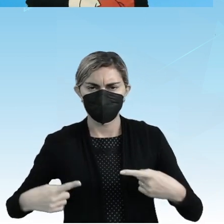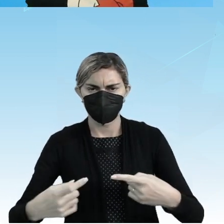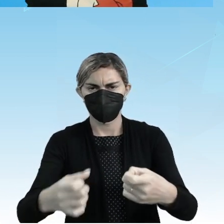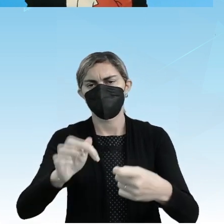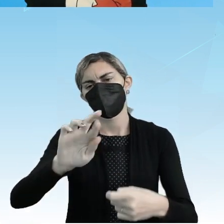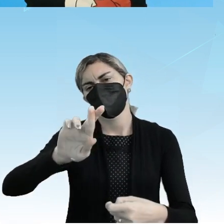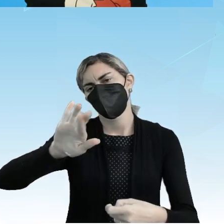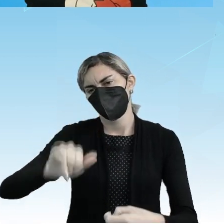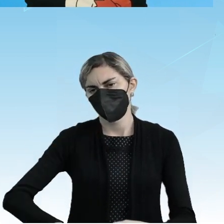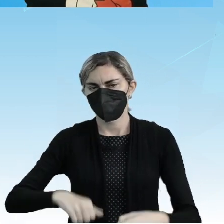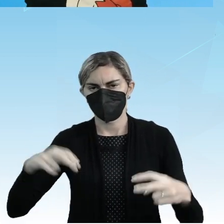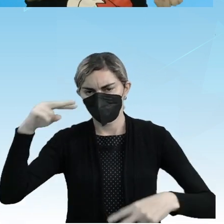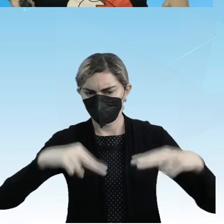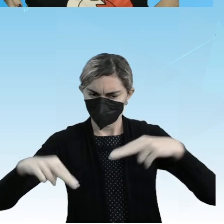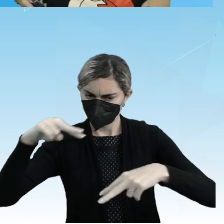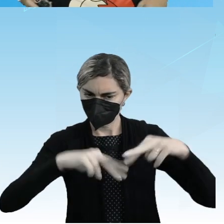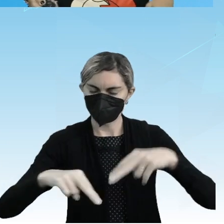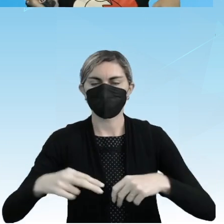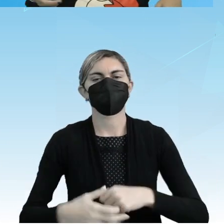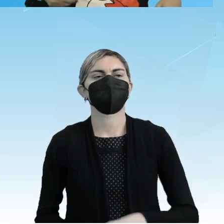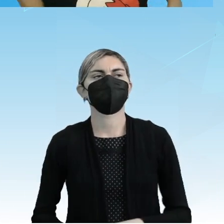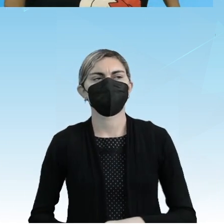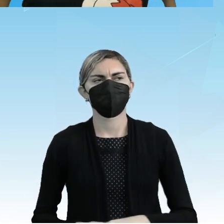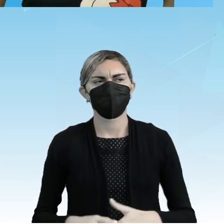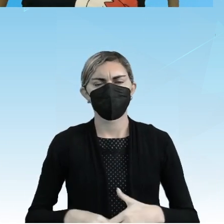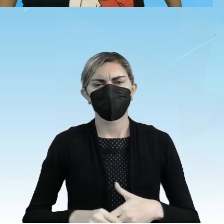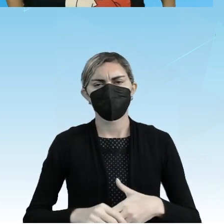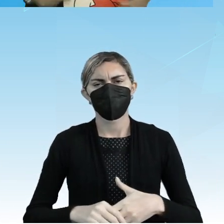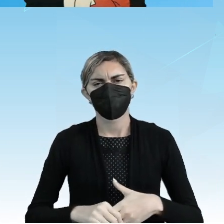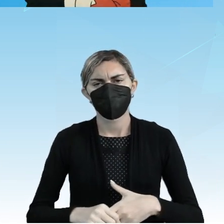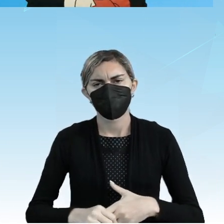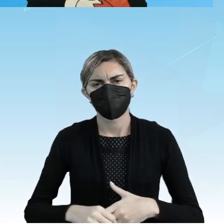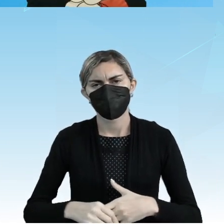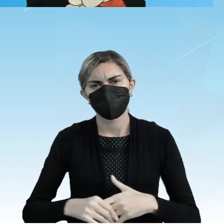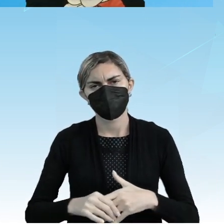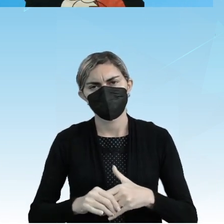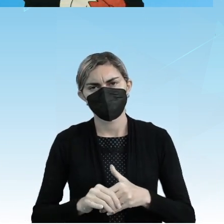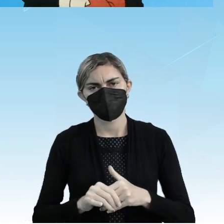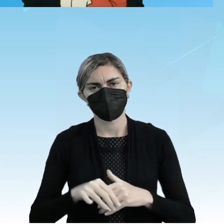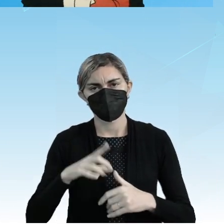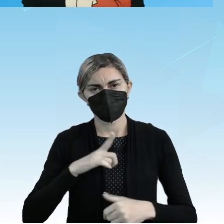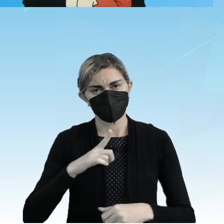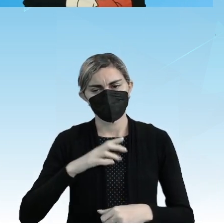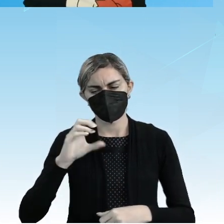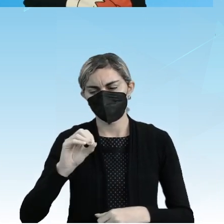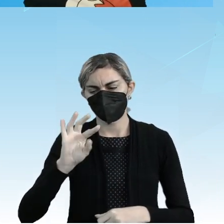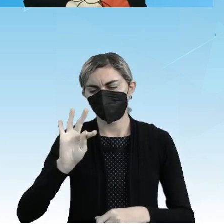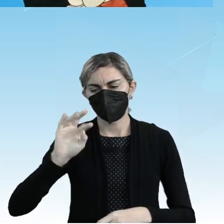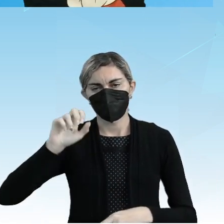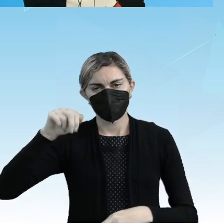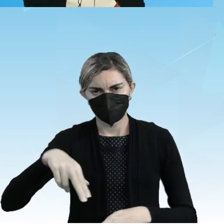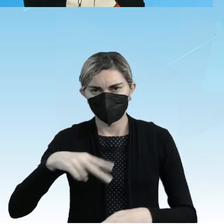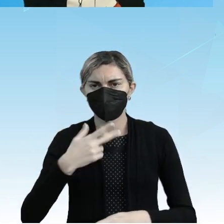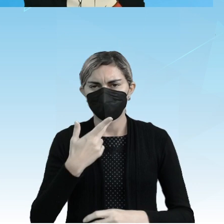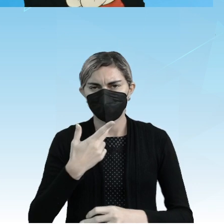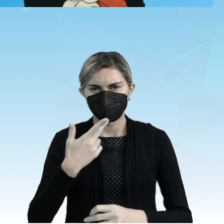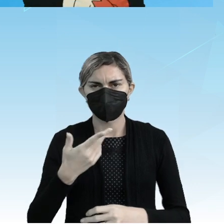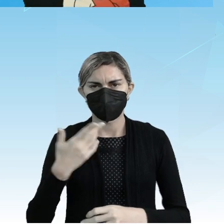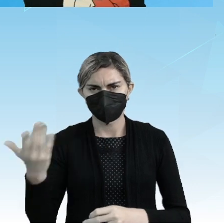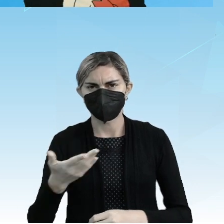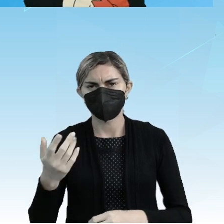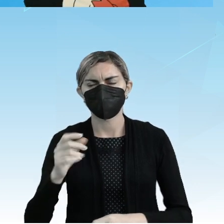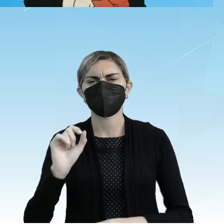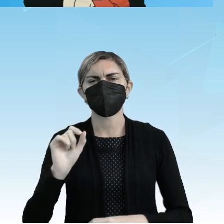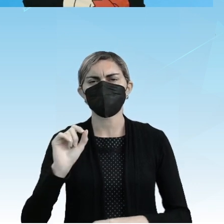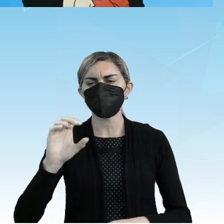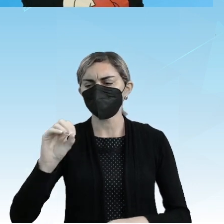dois senhores assim olhando assim, tá? Então, teve a OTAN, tão falado ultimamente a OTAN, né? Quem